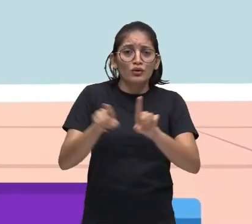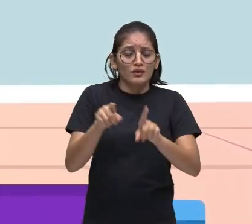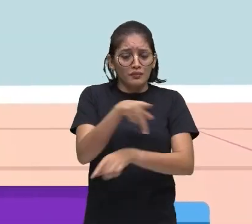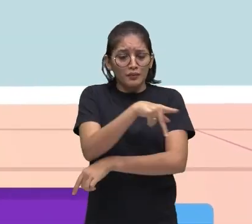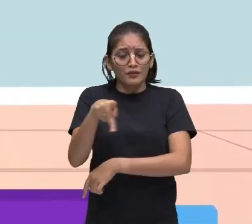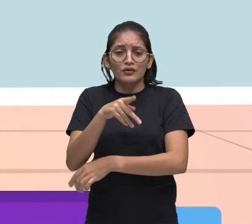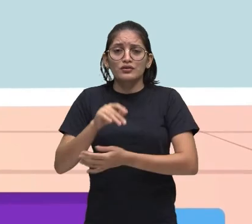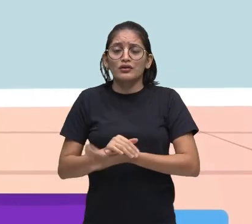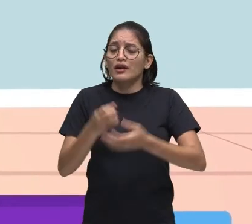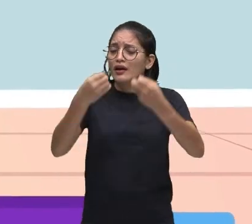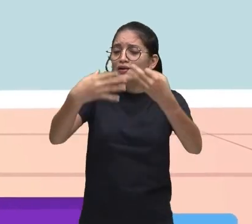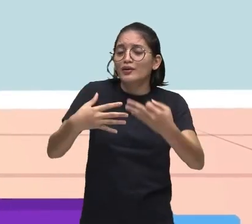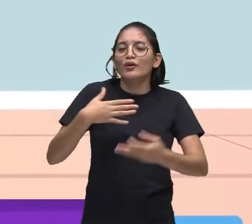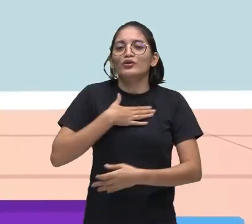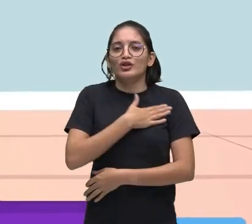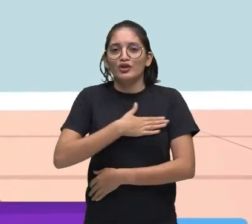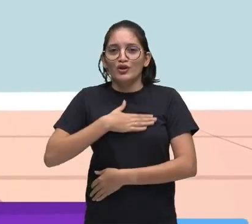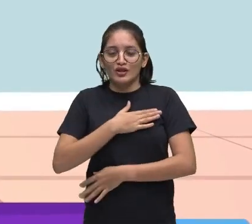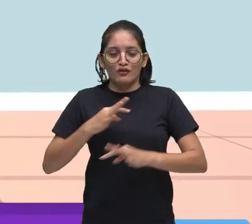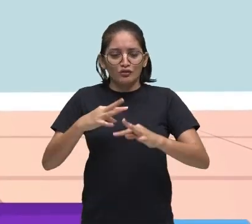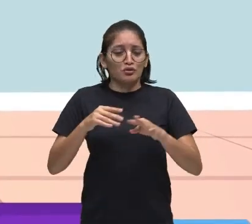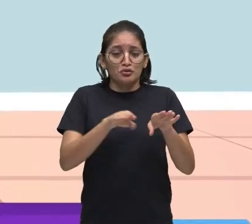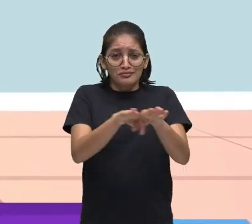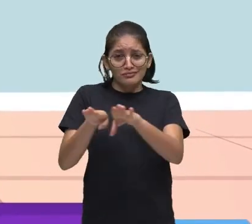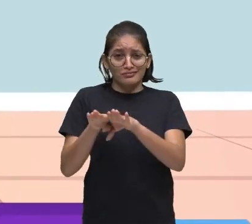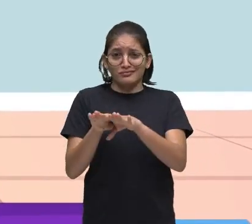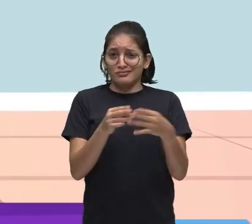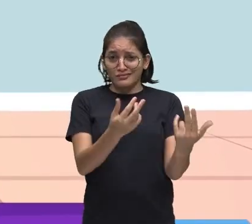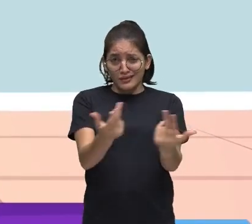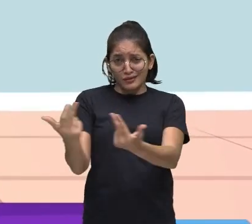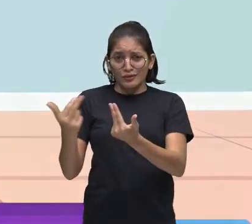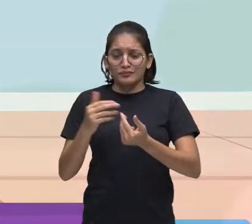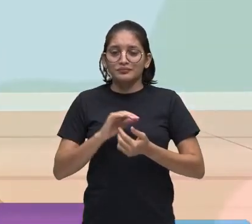professores, disse-lhes que gostava de todos por igual.